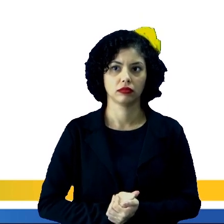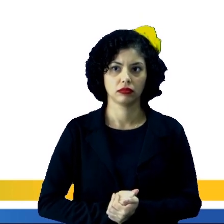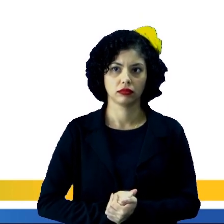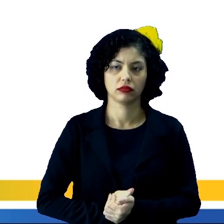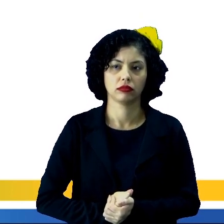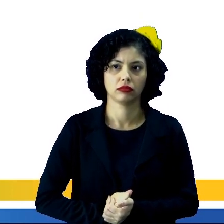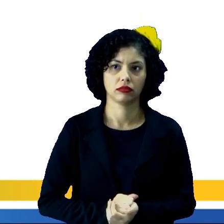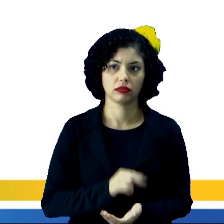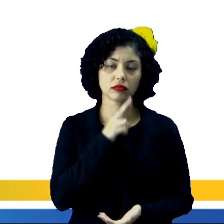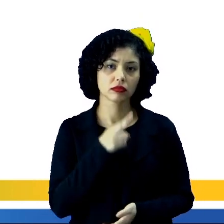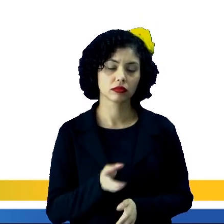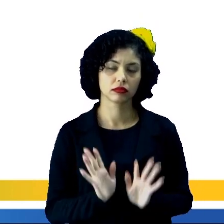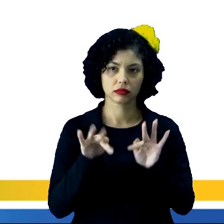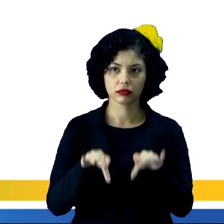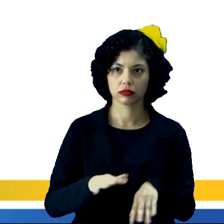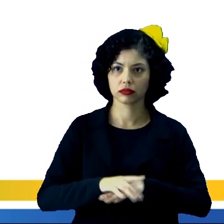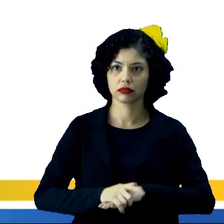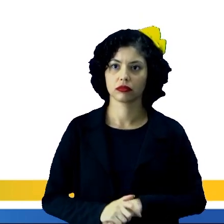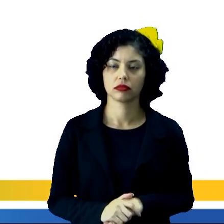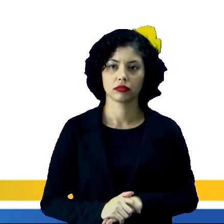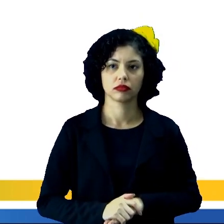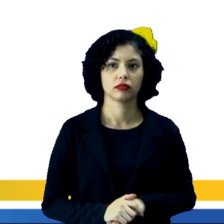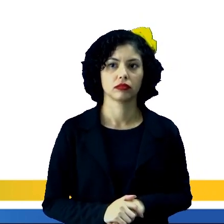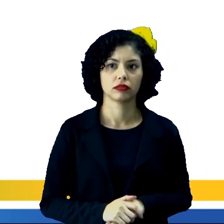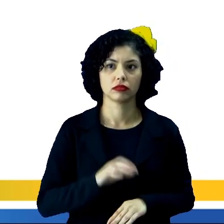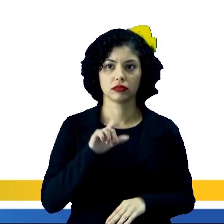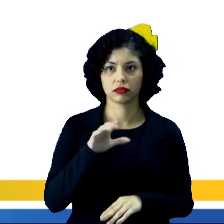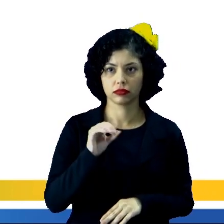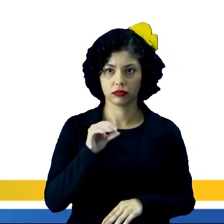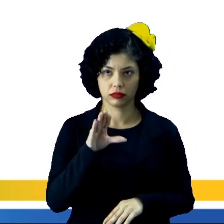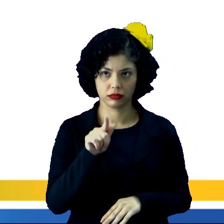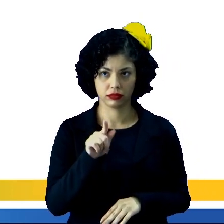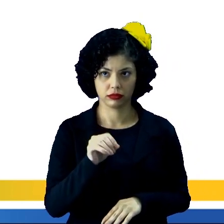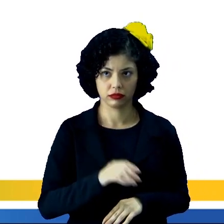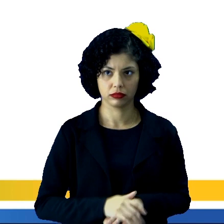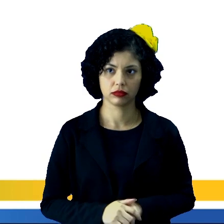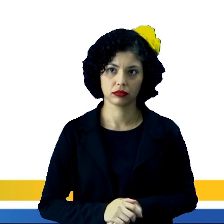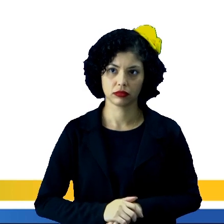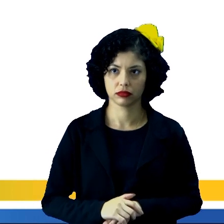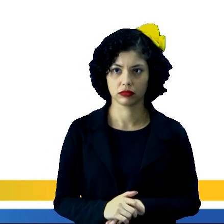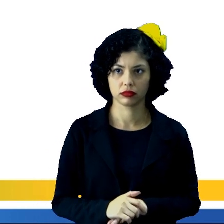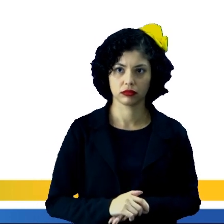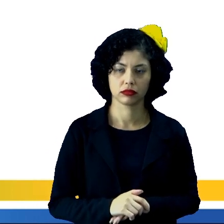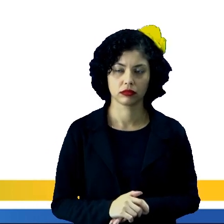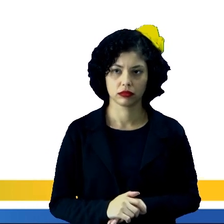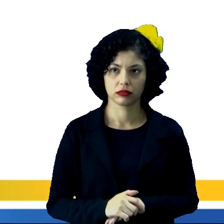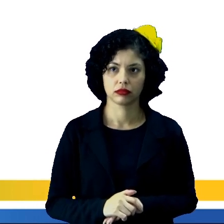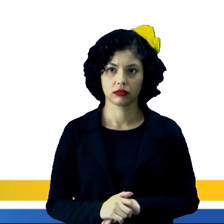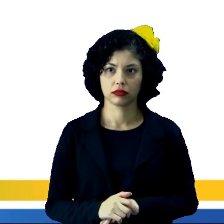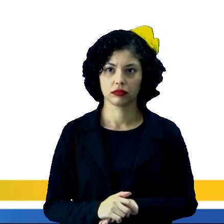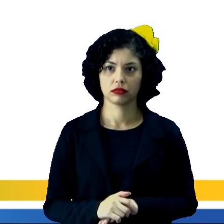Para exprimir resultado ou conclusão, nós temos therefore, que significa logo,